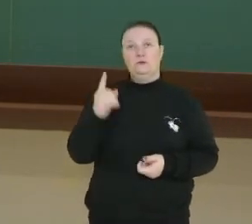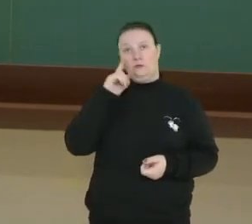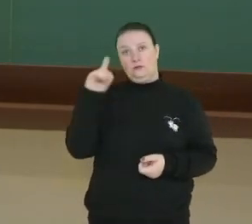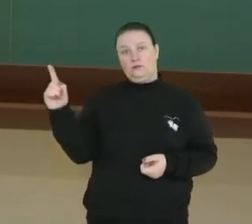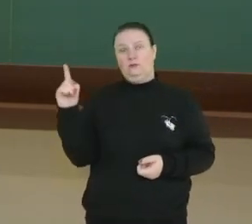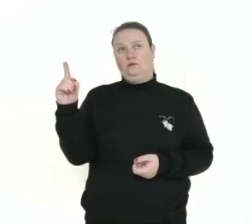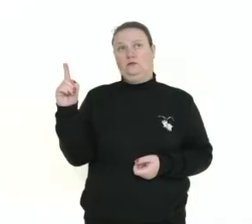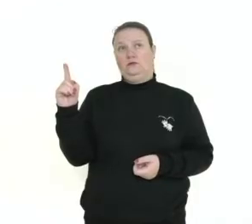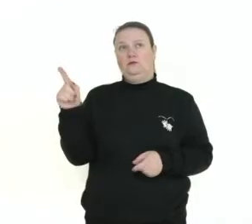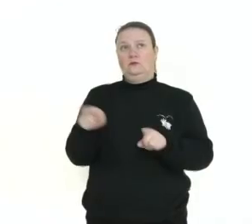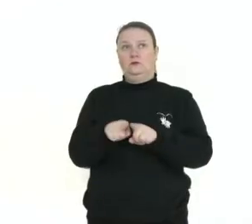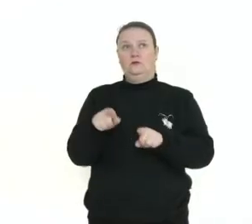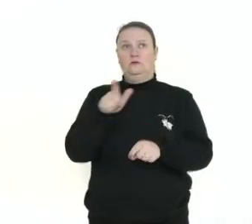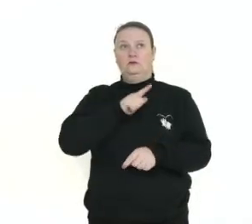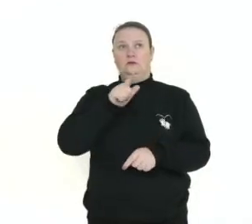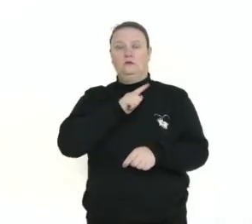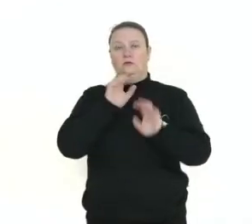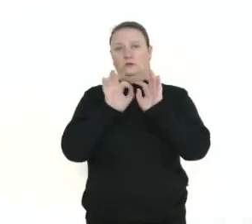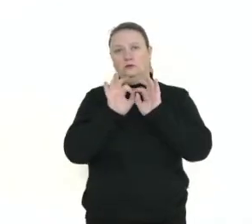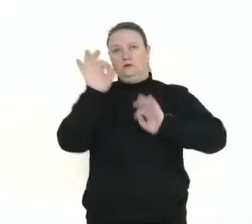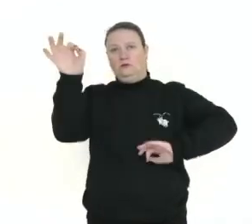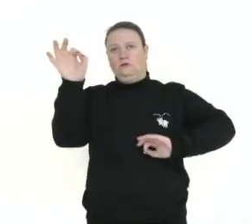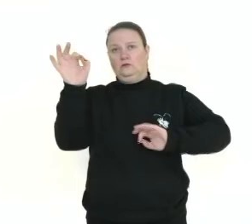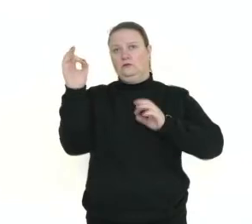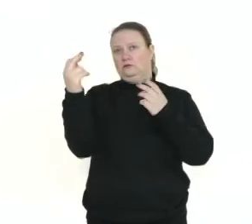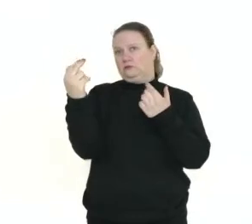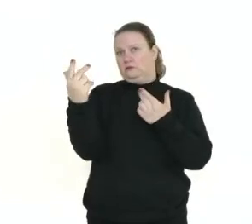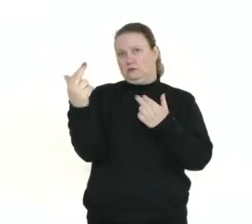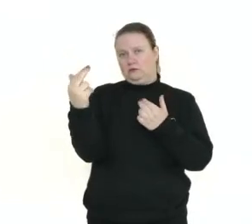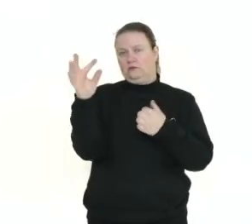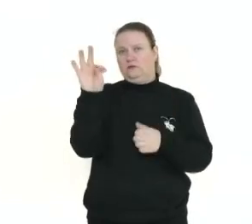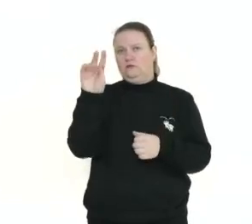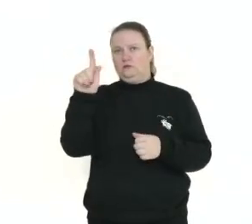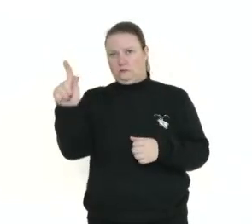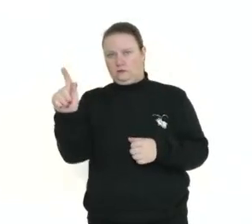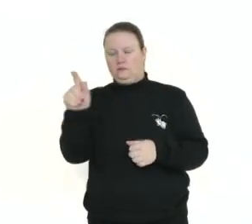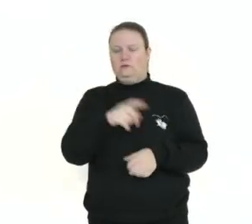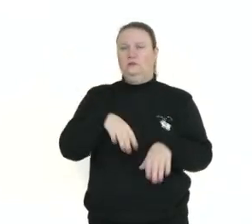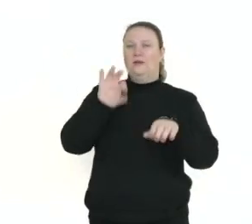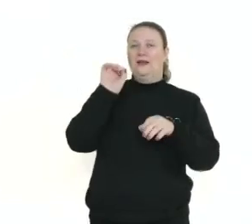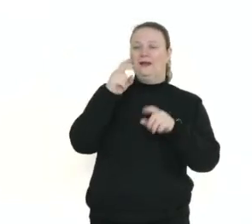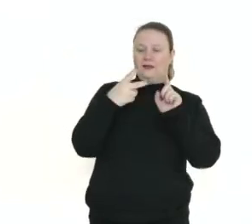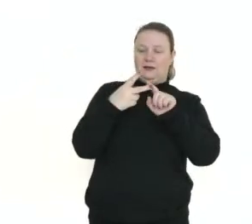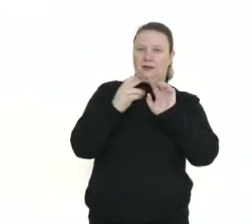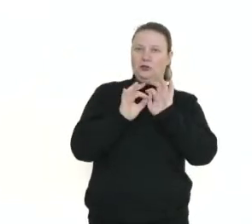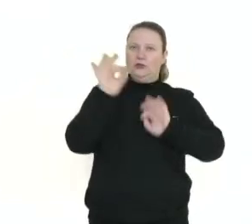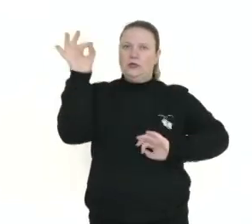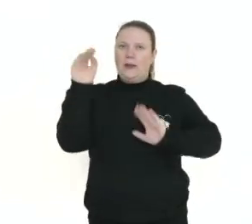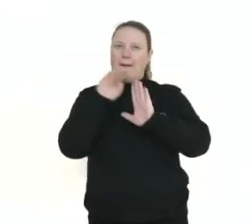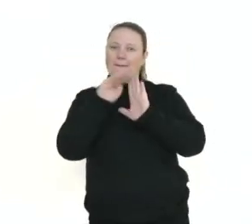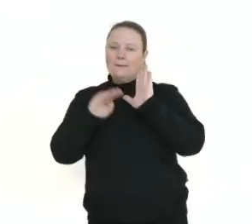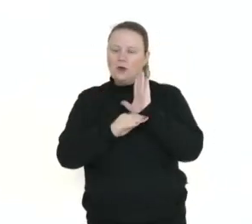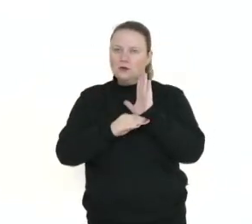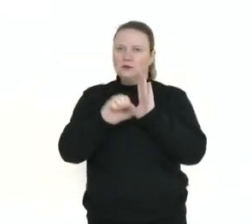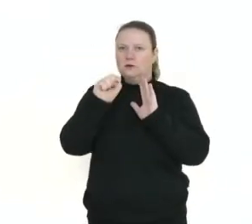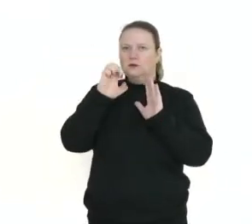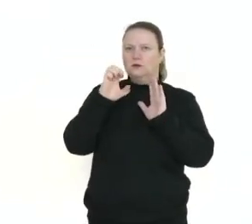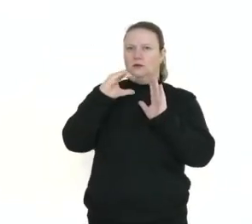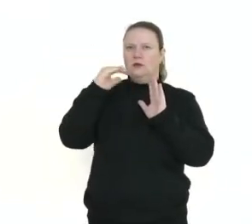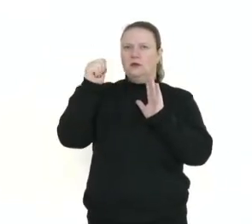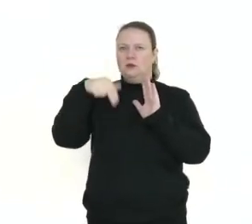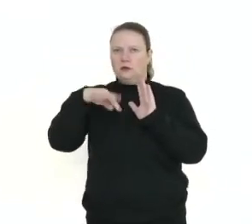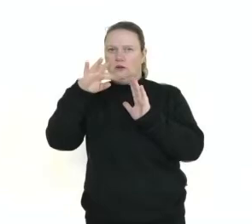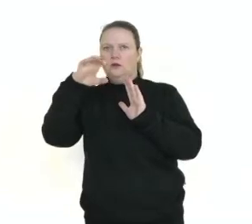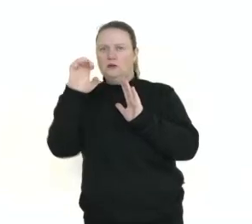observação, né? Quando a distância é igual, significa que são tangente. Quando a distância é menor, ela é secante. Quando a distância é maior,